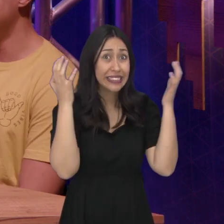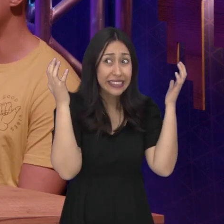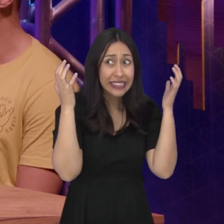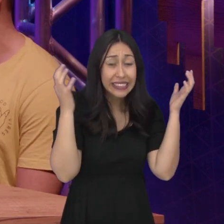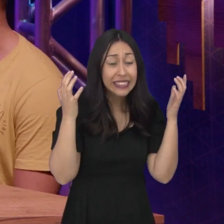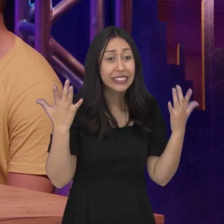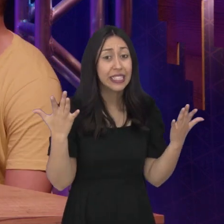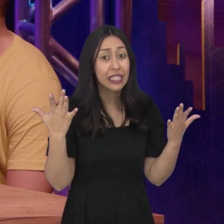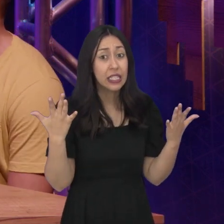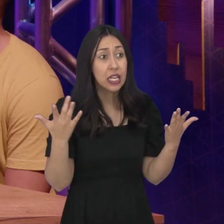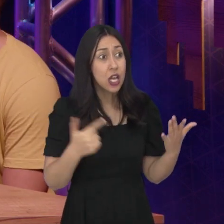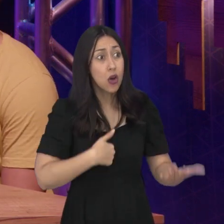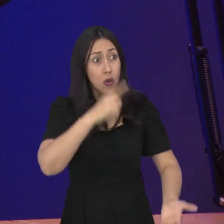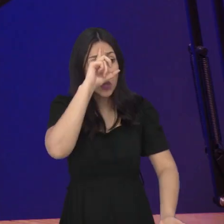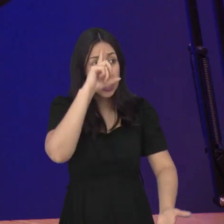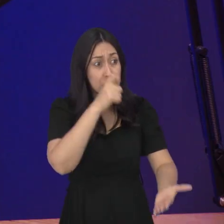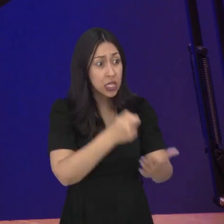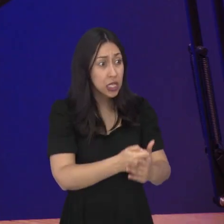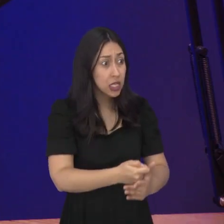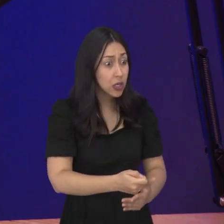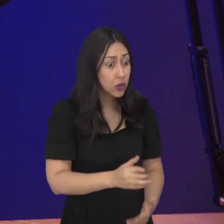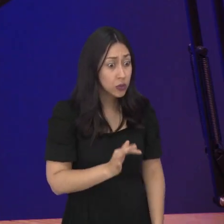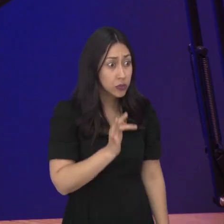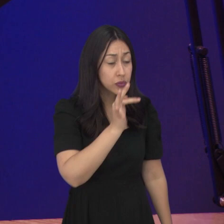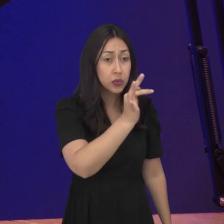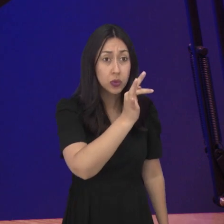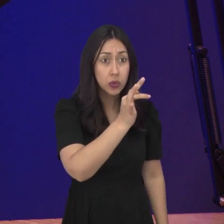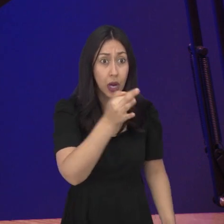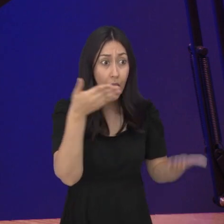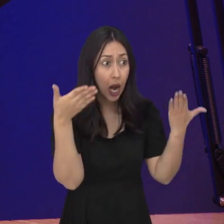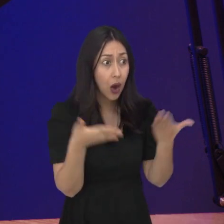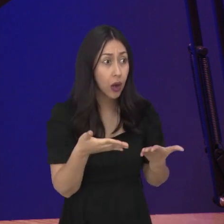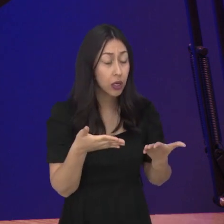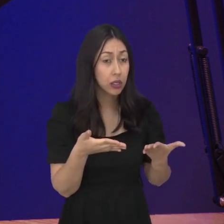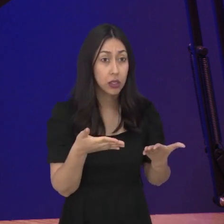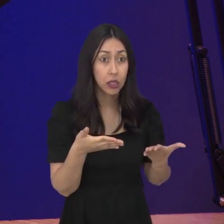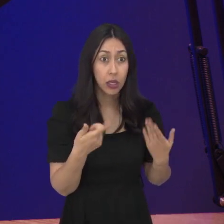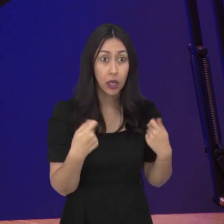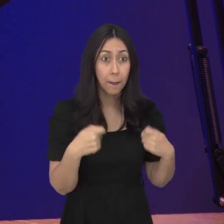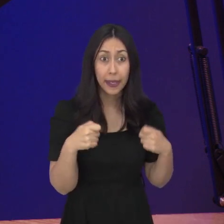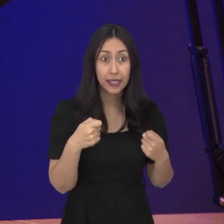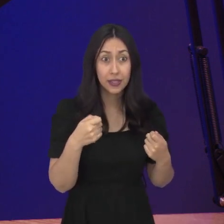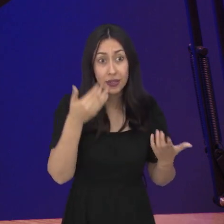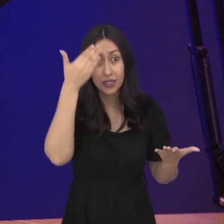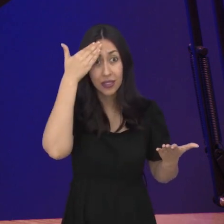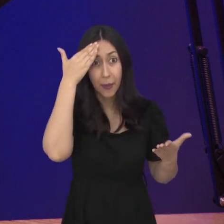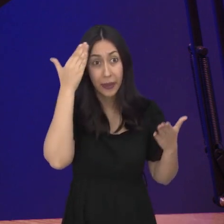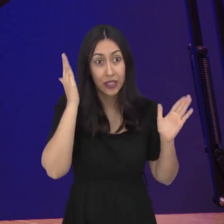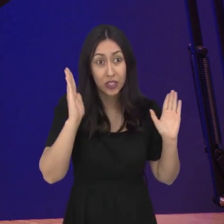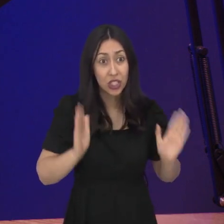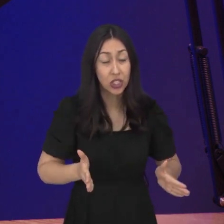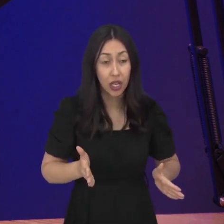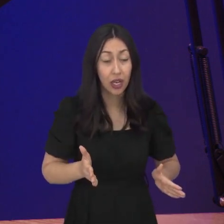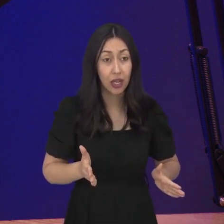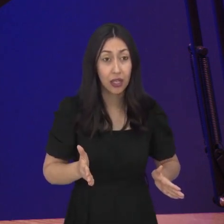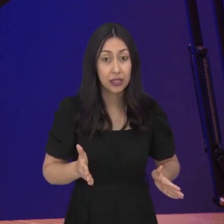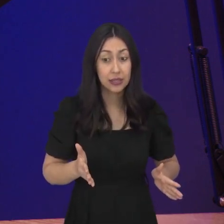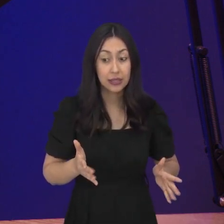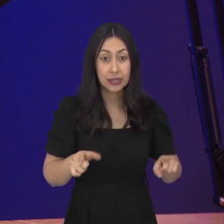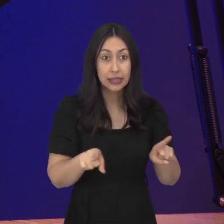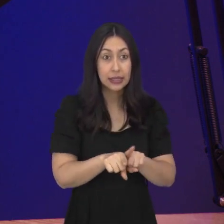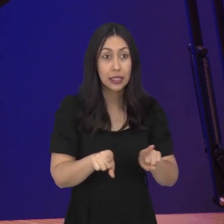tinha muito essa pressão de, tipo, você vai decidir a sua vida agora. Tipo, você tem que saber o que você vai